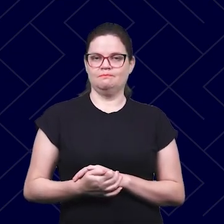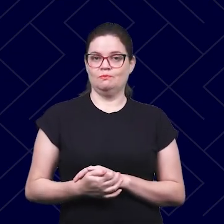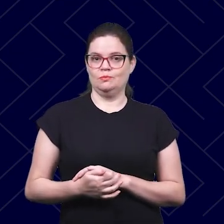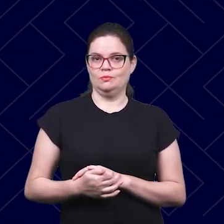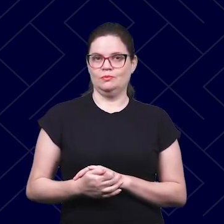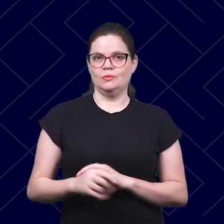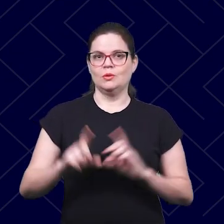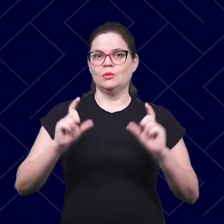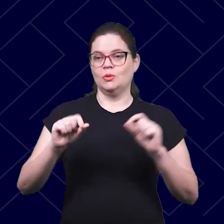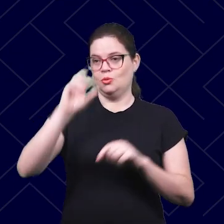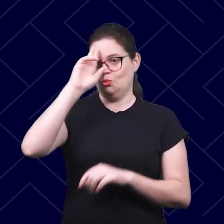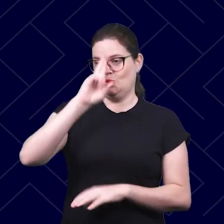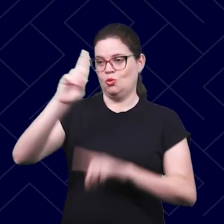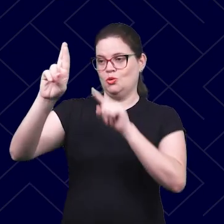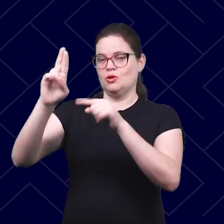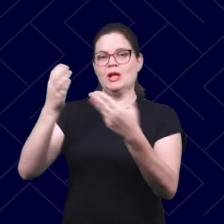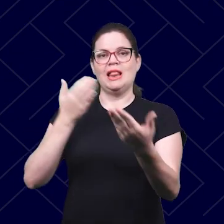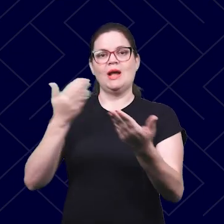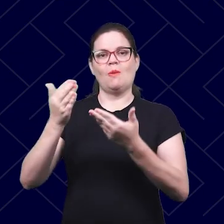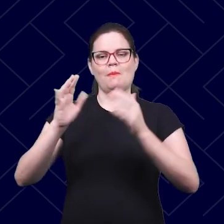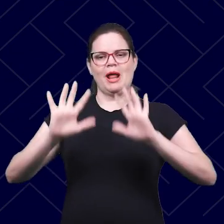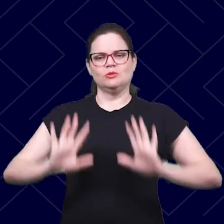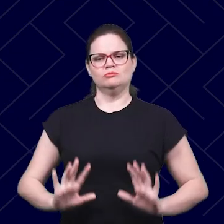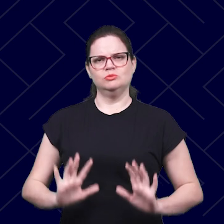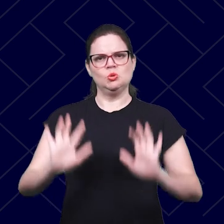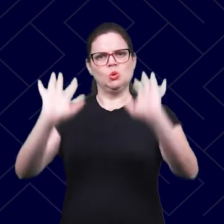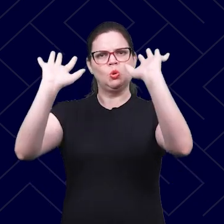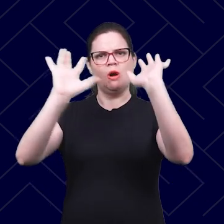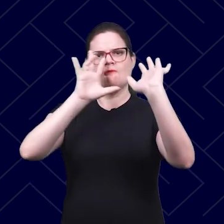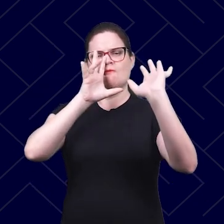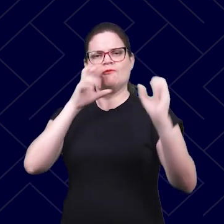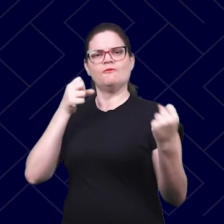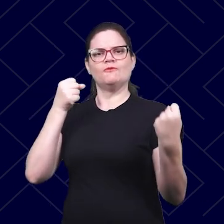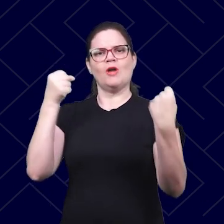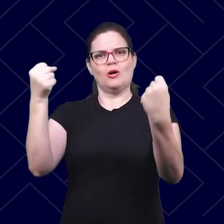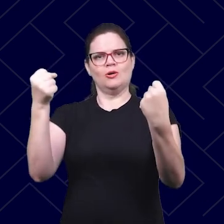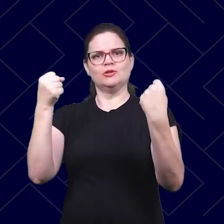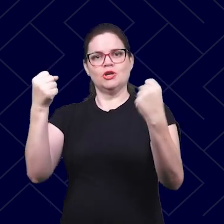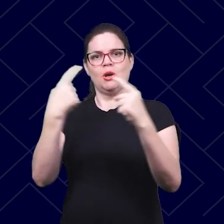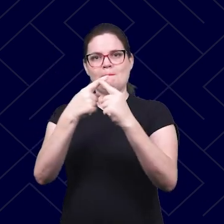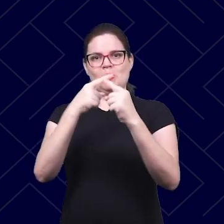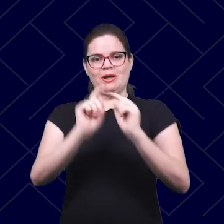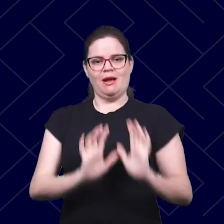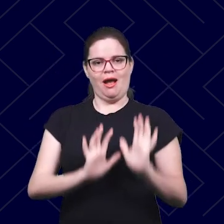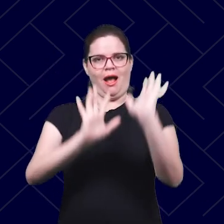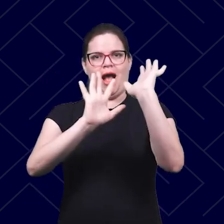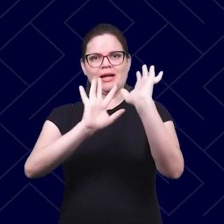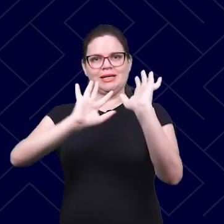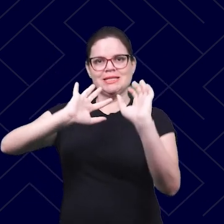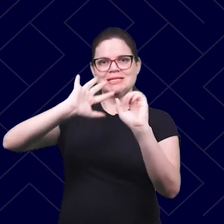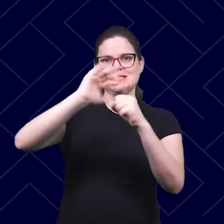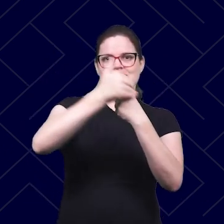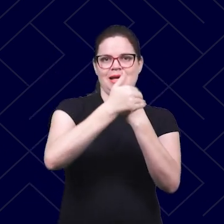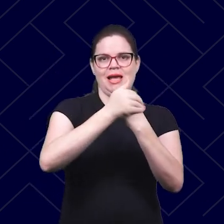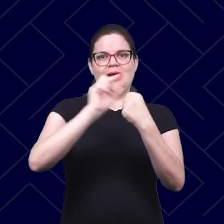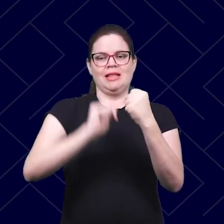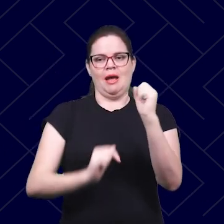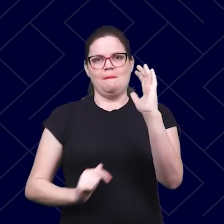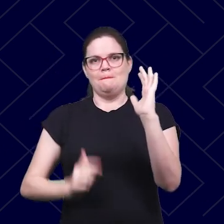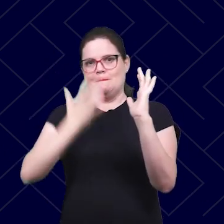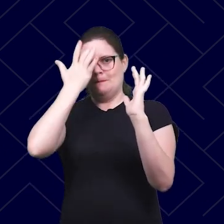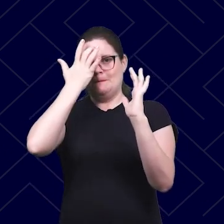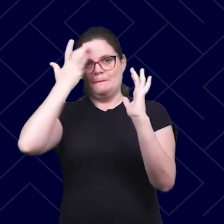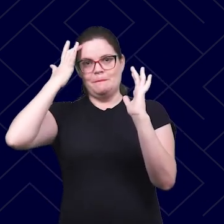forte é o nome do Senhor. Para ela correrá o justo, e estará